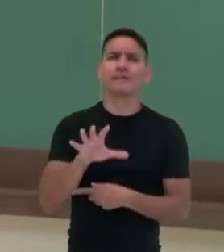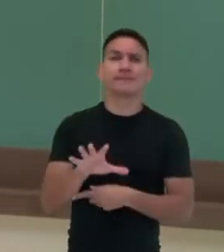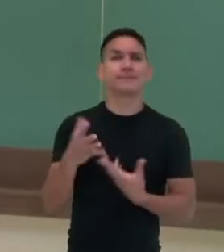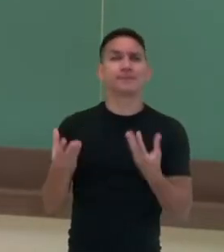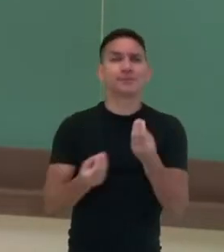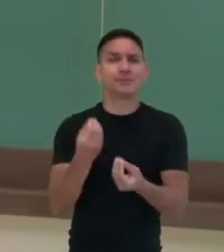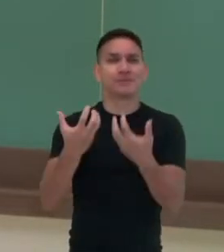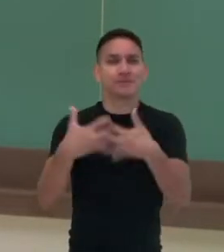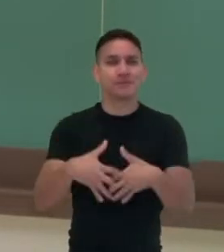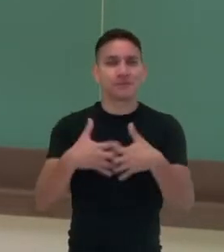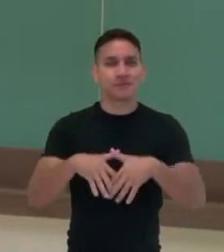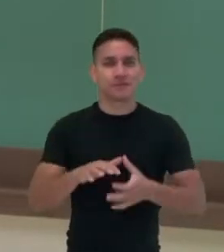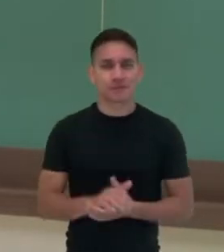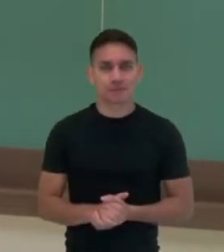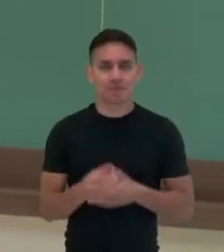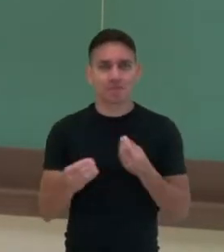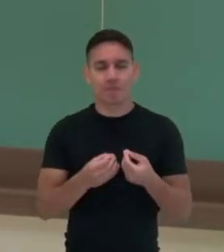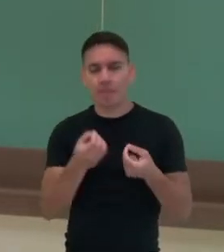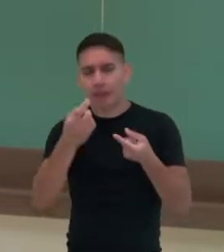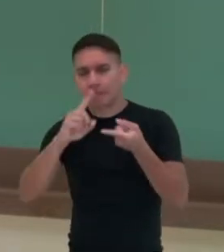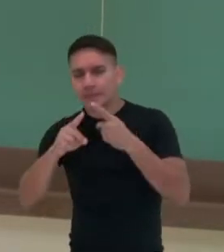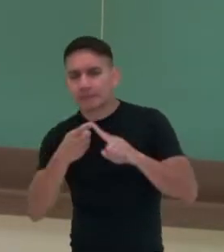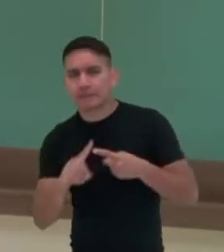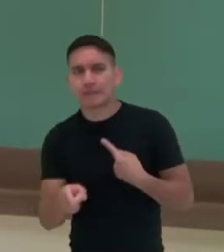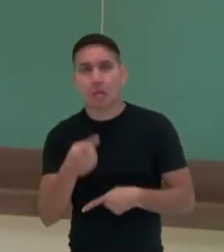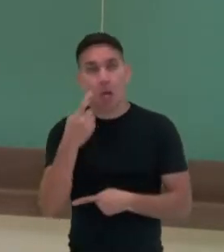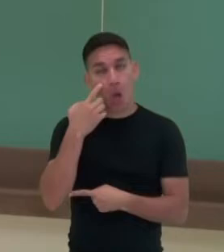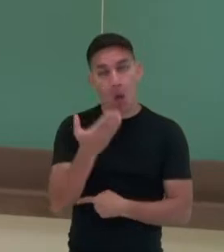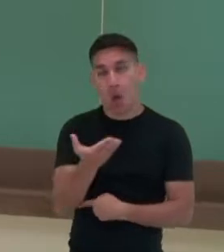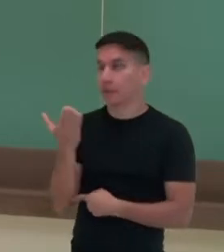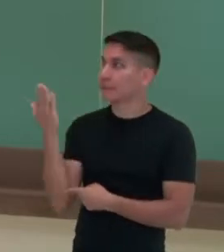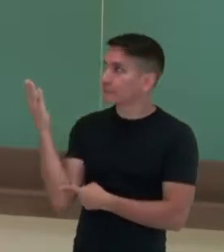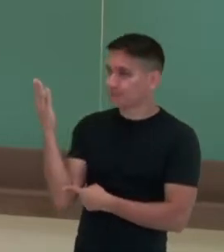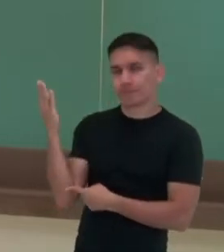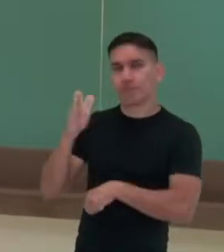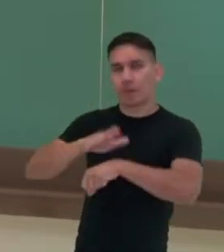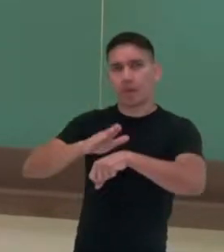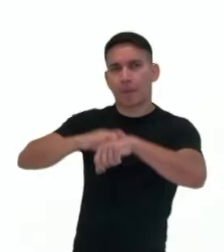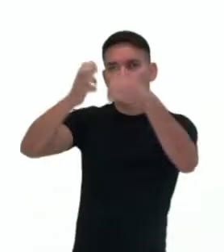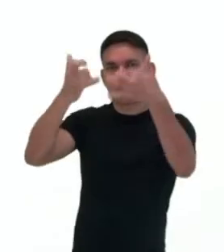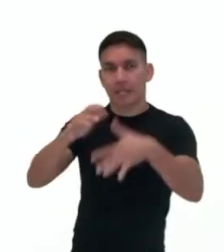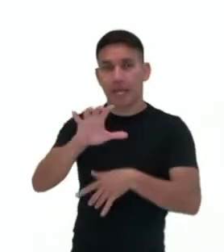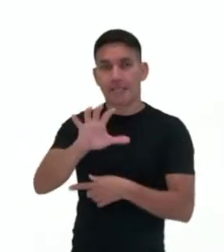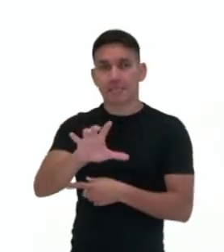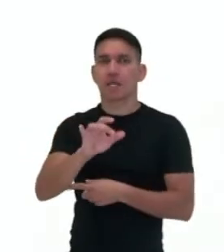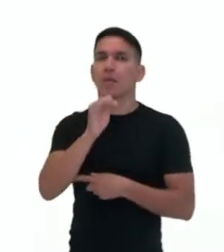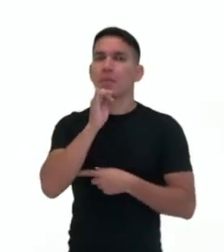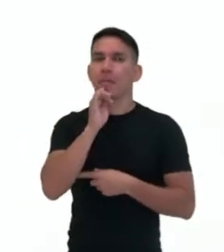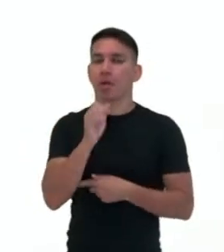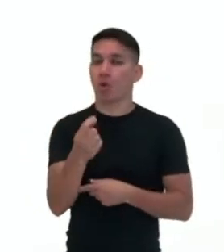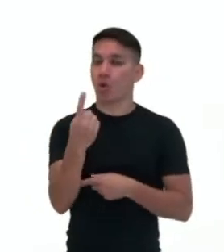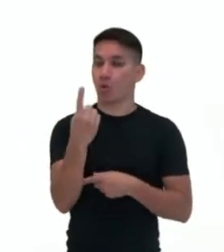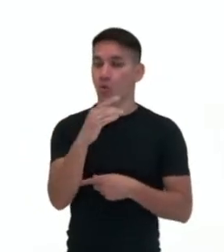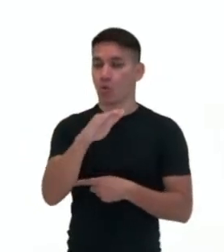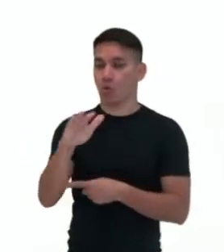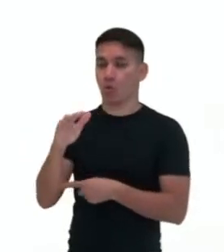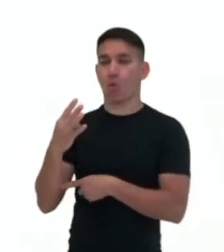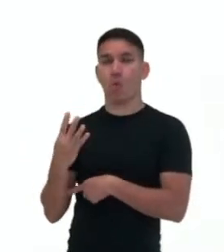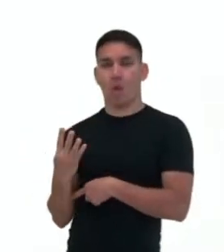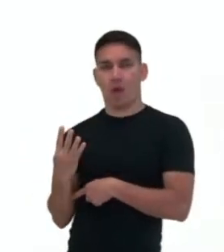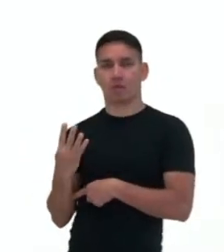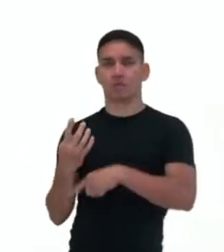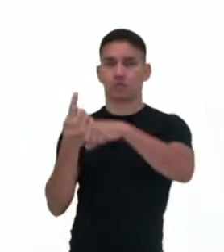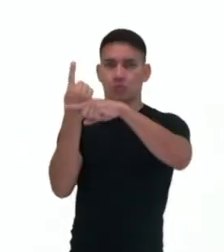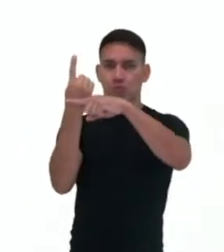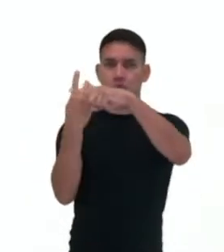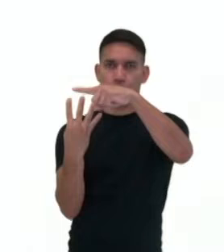né? Então, como que a gente pode verificar mais ou menos isso? Então, quando a gente está falando ali, por exemplo, de um quarto de volta, ou seja, a gente